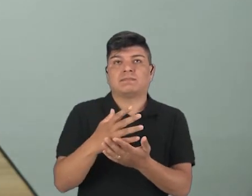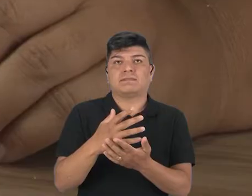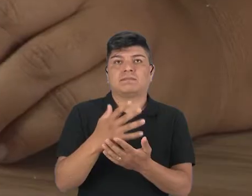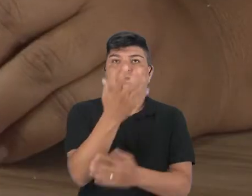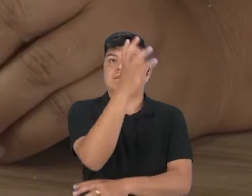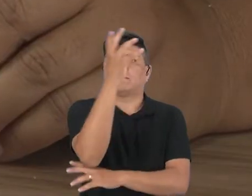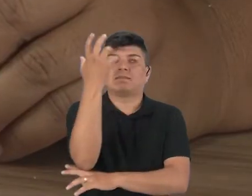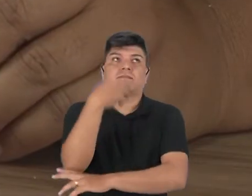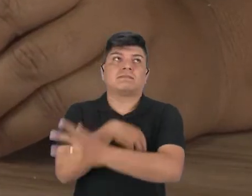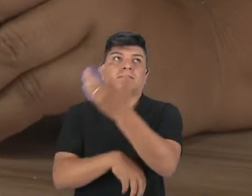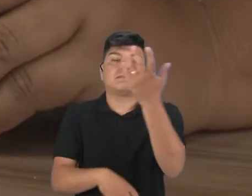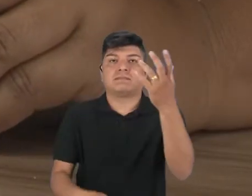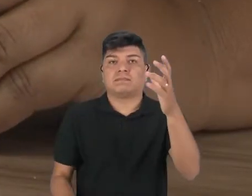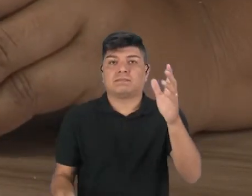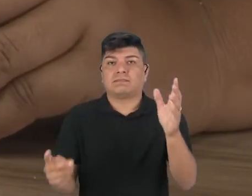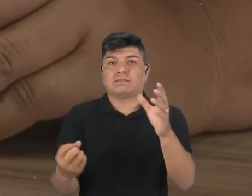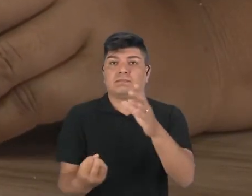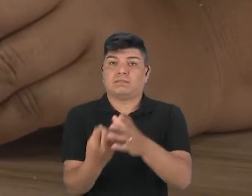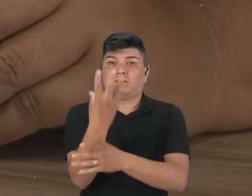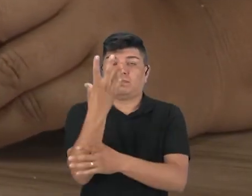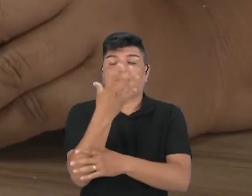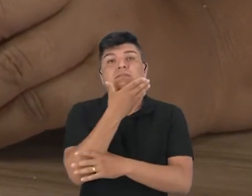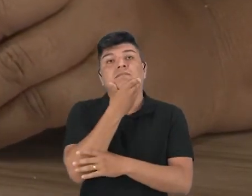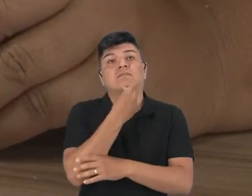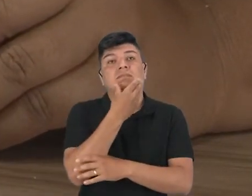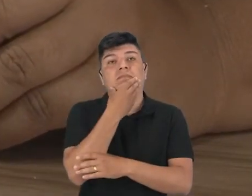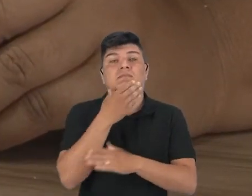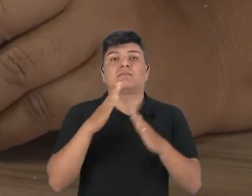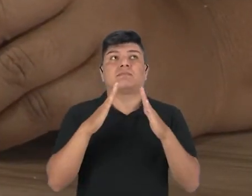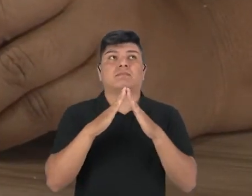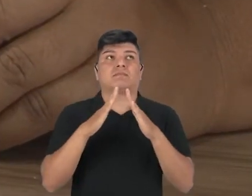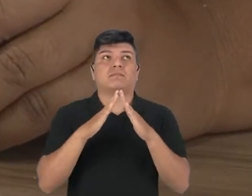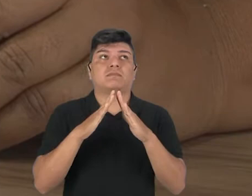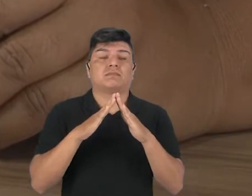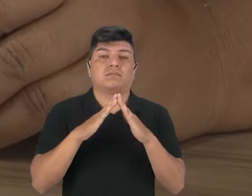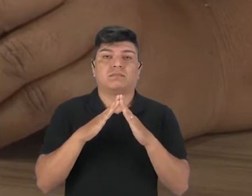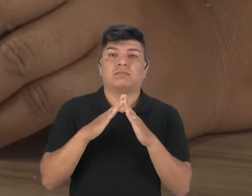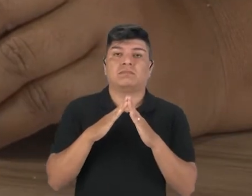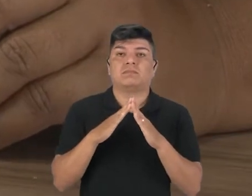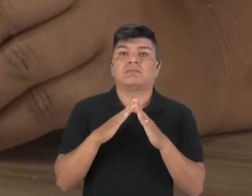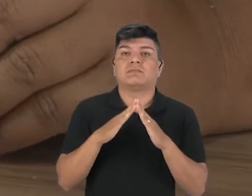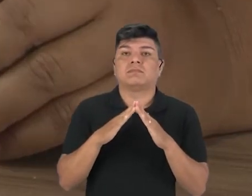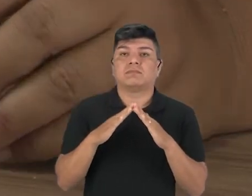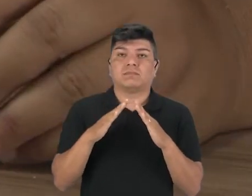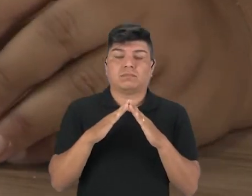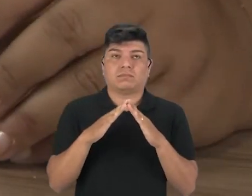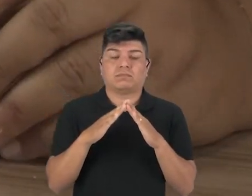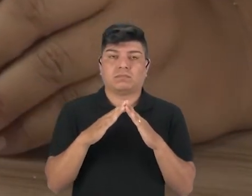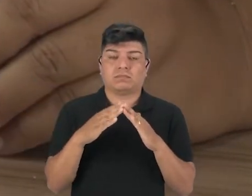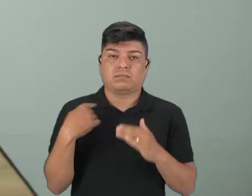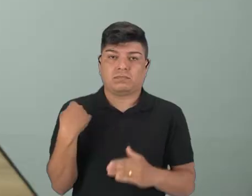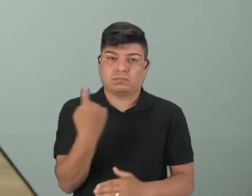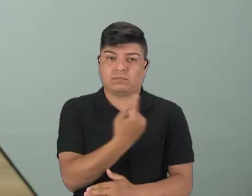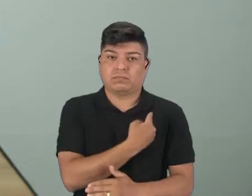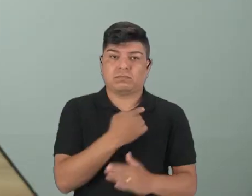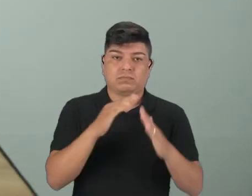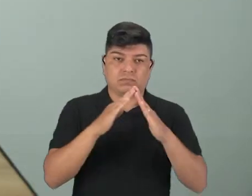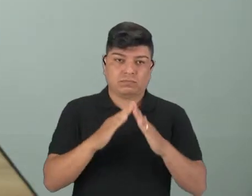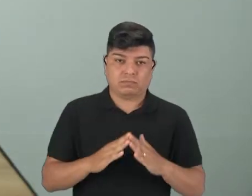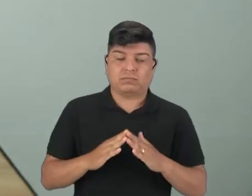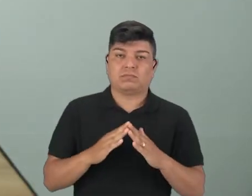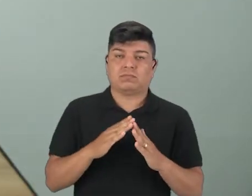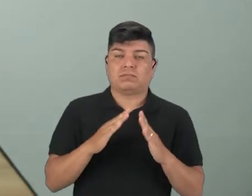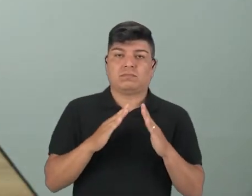construída pelo homem, como é o caso das casas, por exemplo. Então, as nossas casas, as casas onde nós